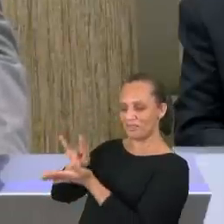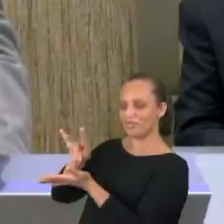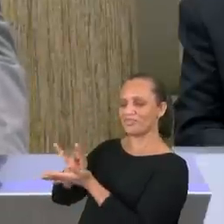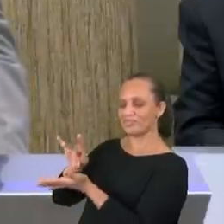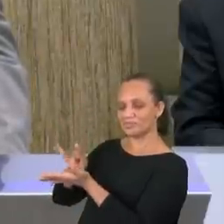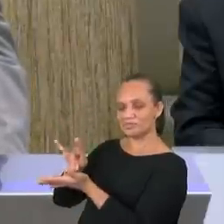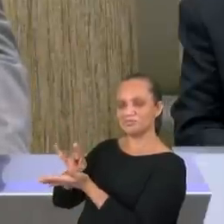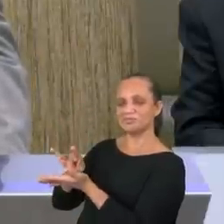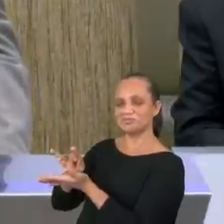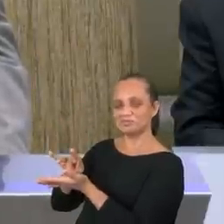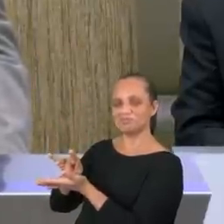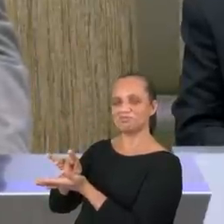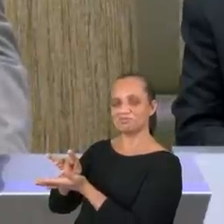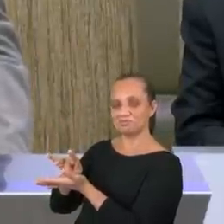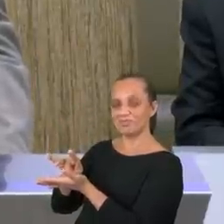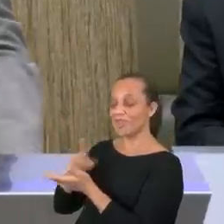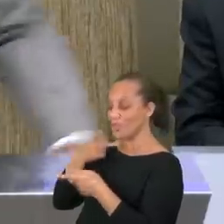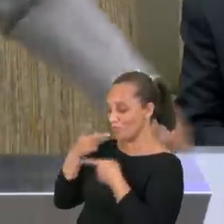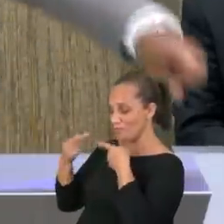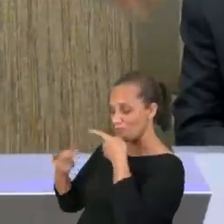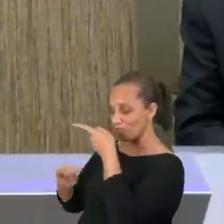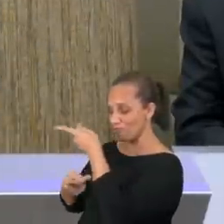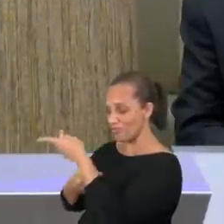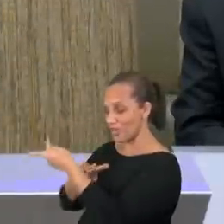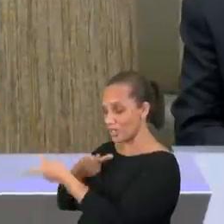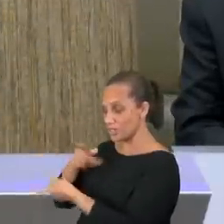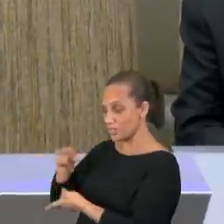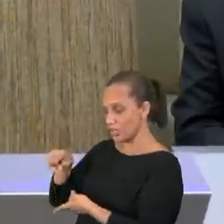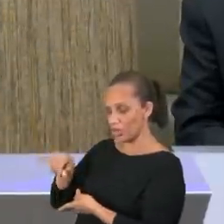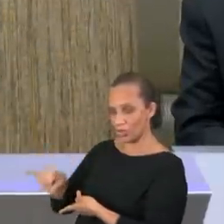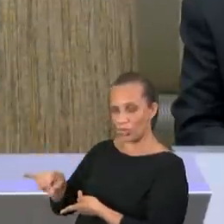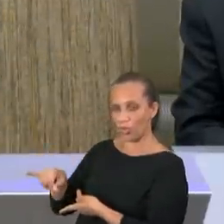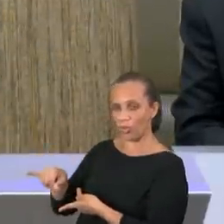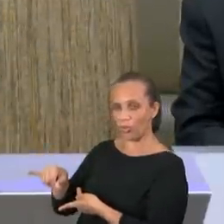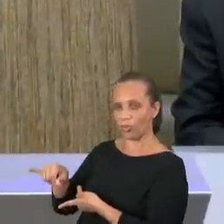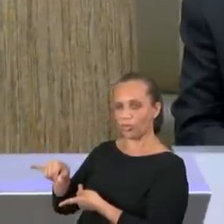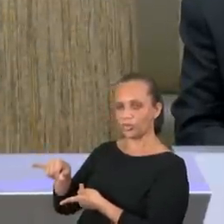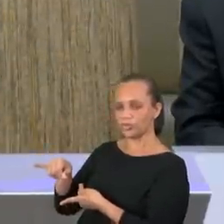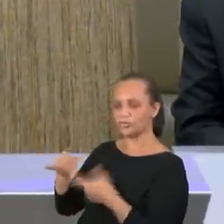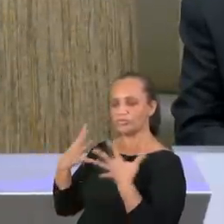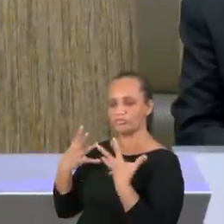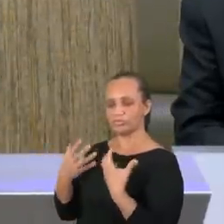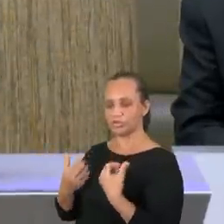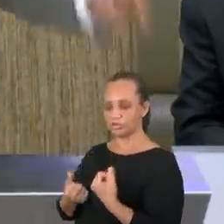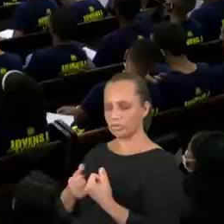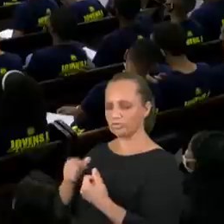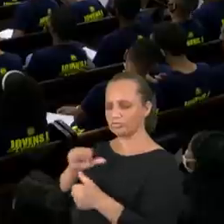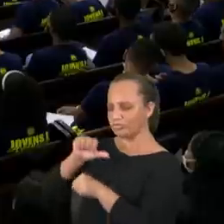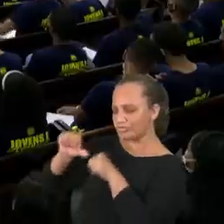na verdade, eu te digo que se tu não nascer de novo,